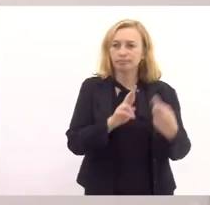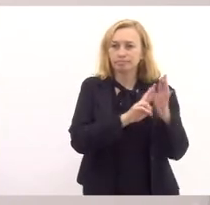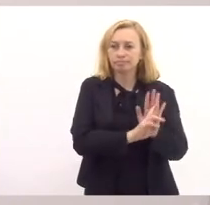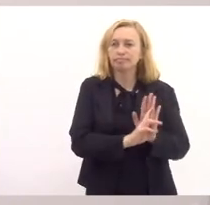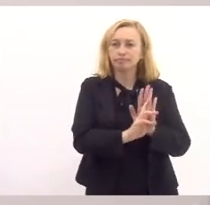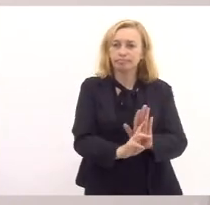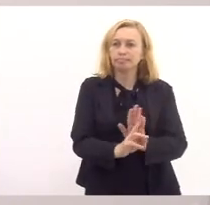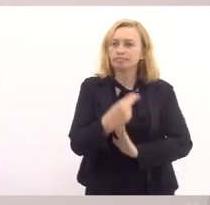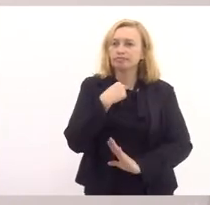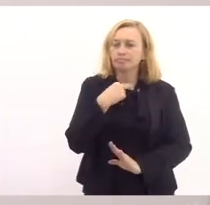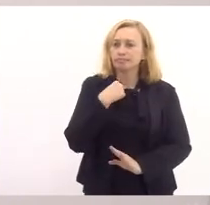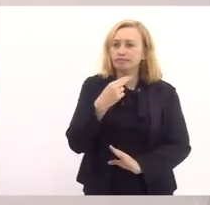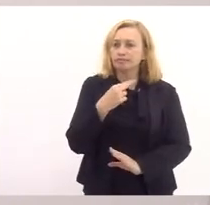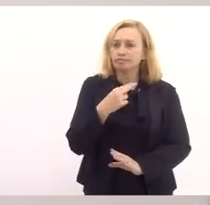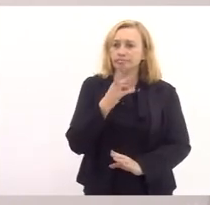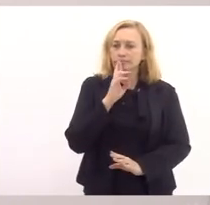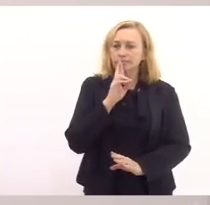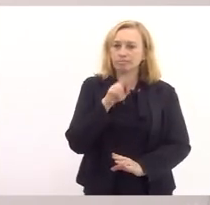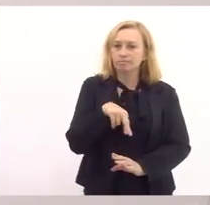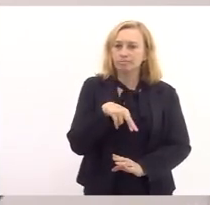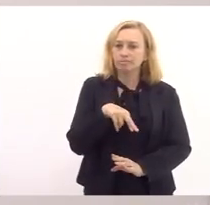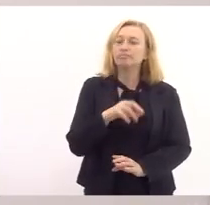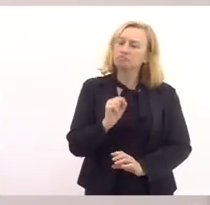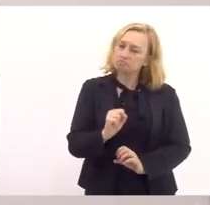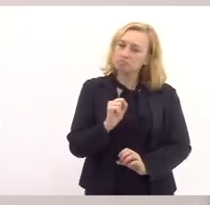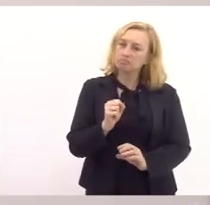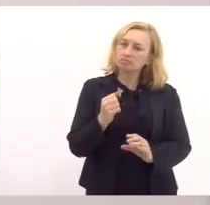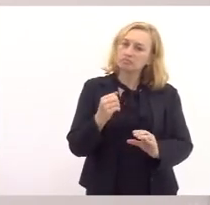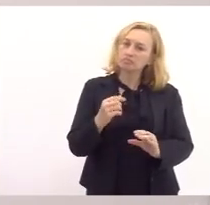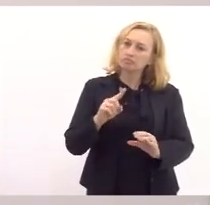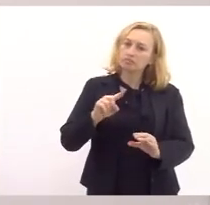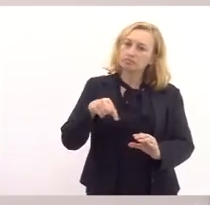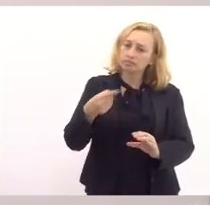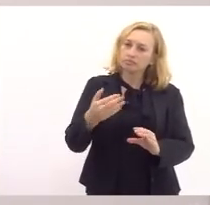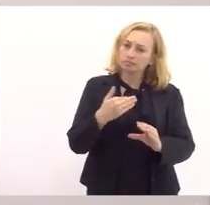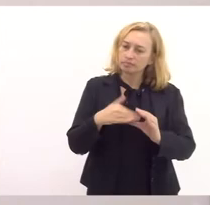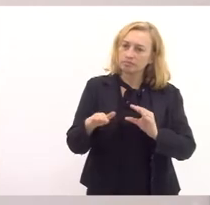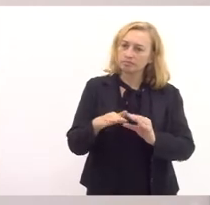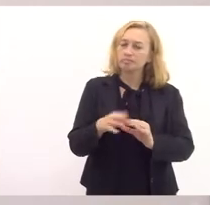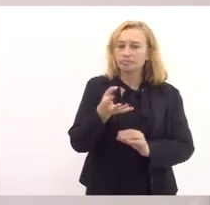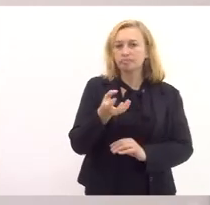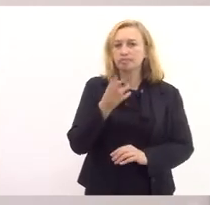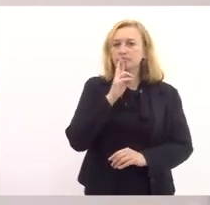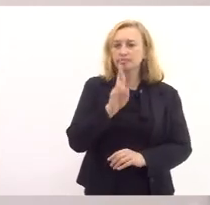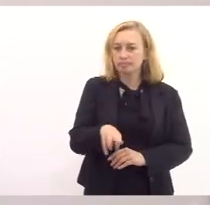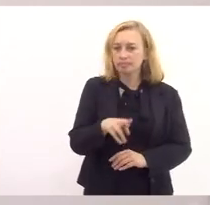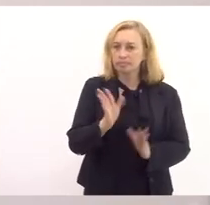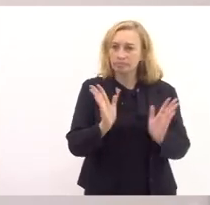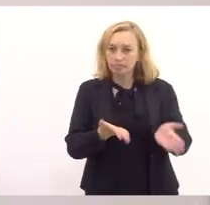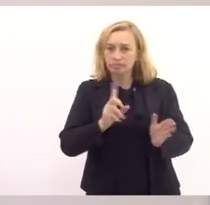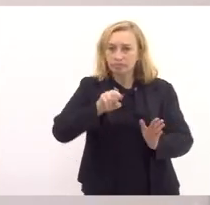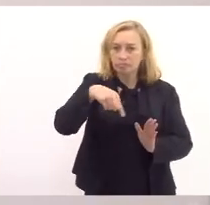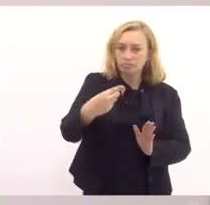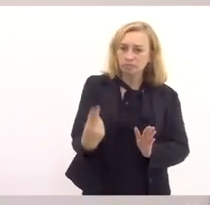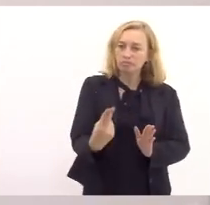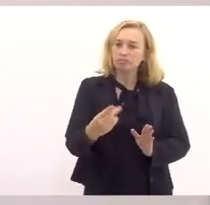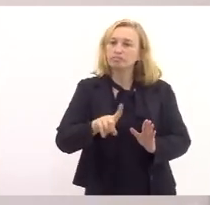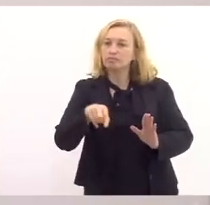não pode responder agora, não tem problema, não. Pode mandar depois, porque a gente quer a resposta. Até porque eu acho o